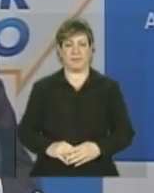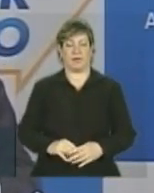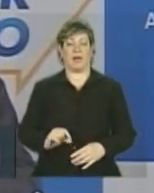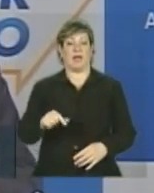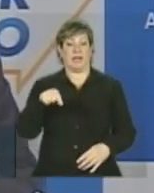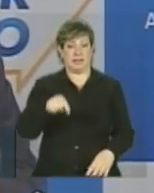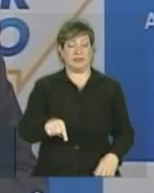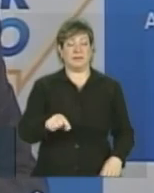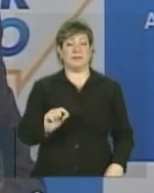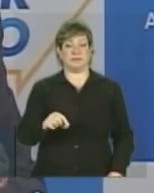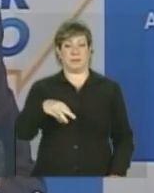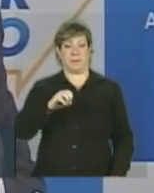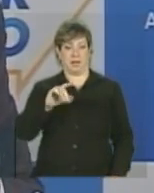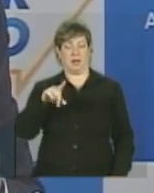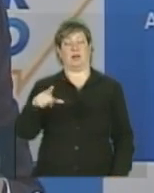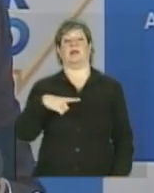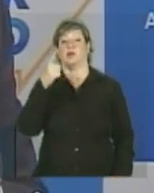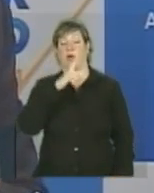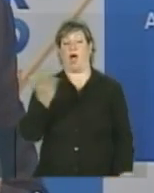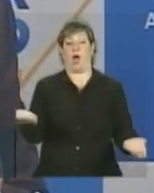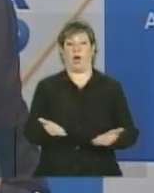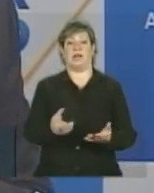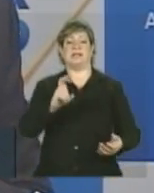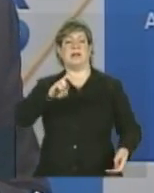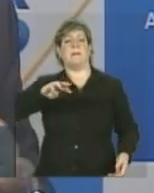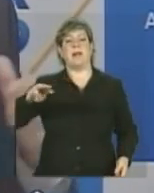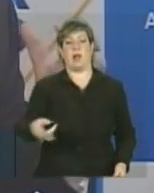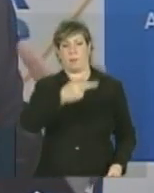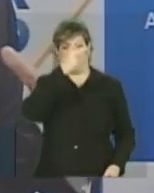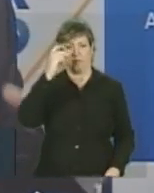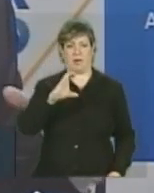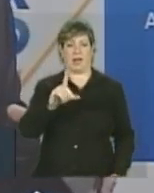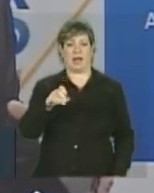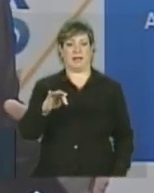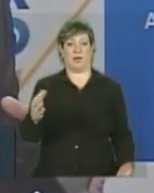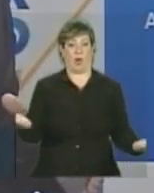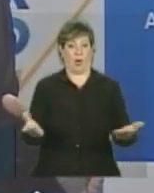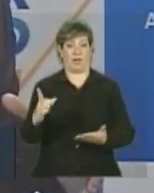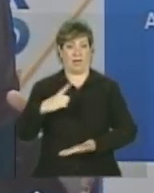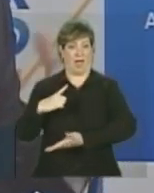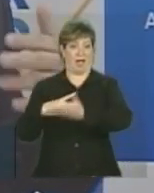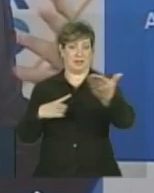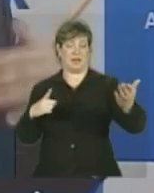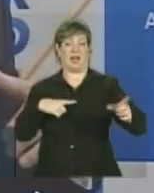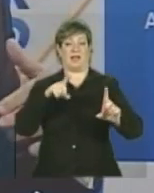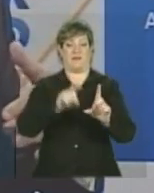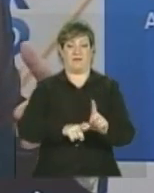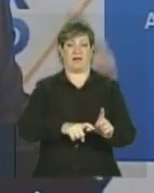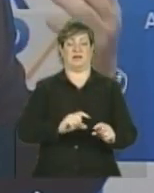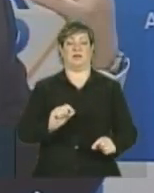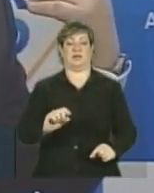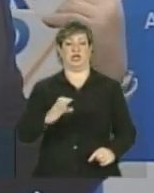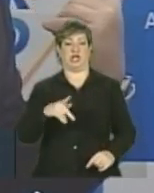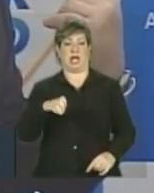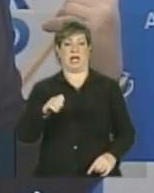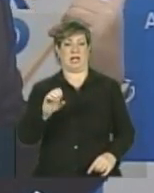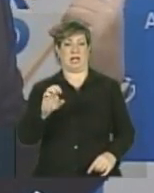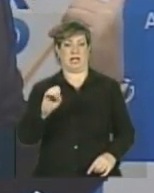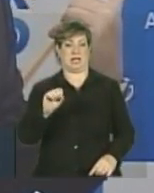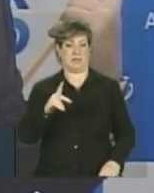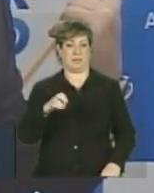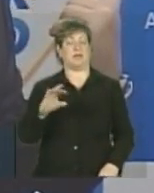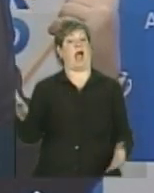essa medida atinge hoje 5 milhões de clientes que a Caixa tem nessa situação. Esses 5 milhões de clientes já estão pagando